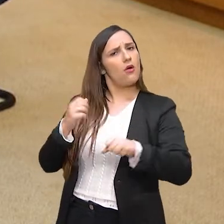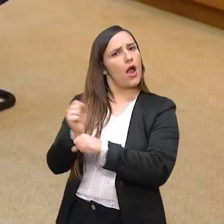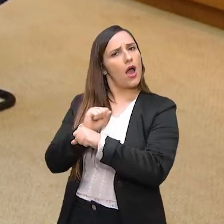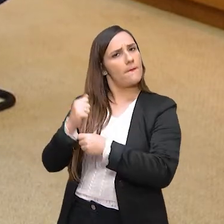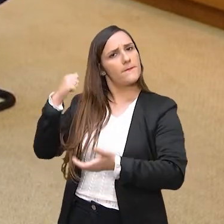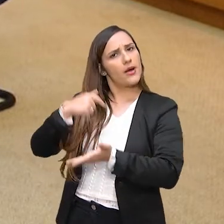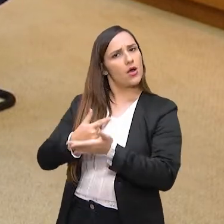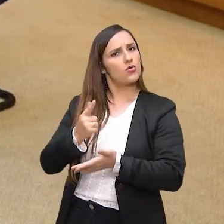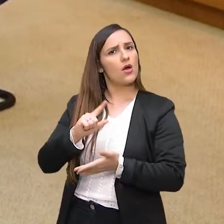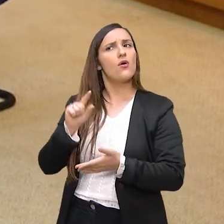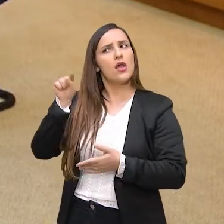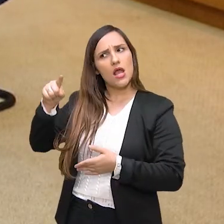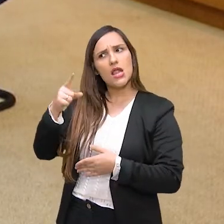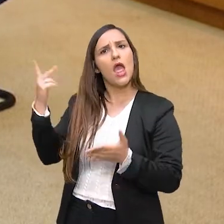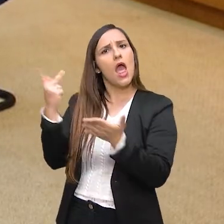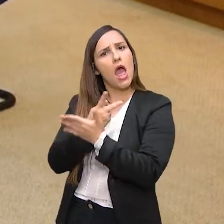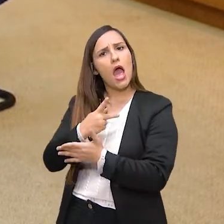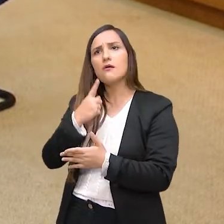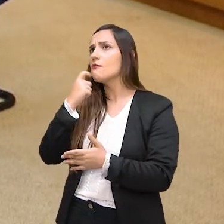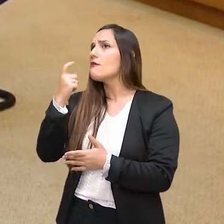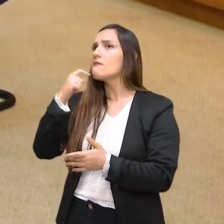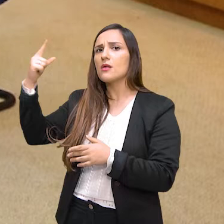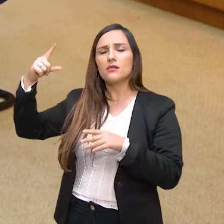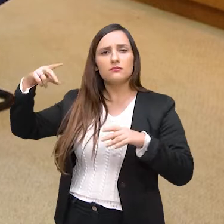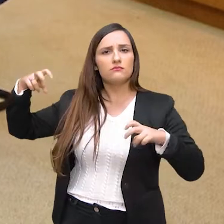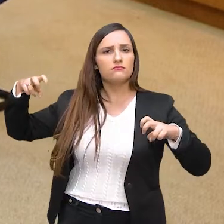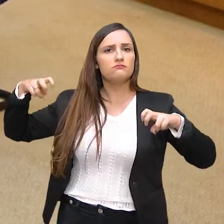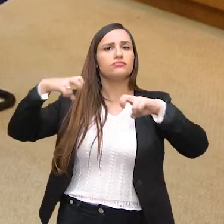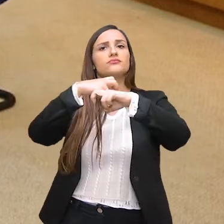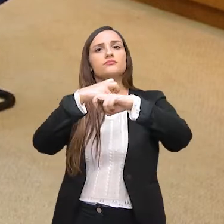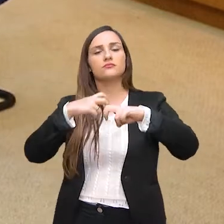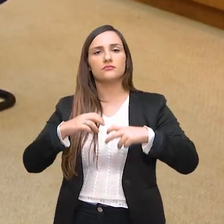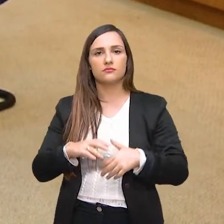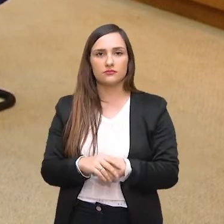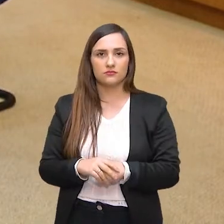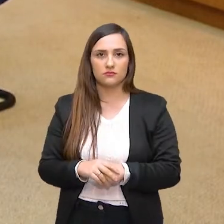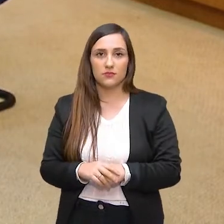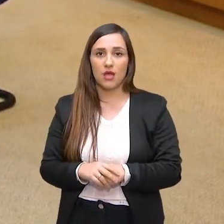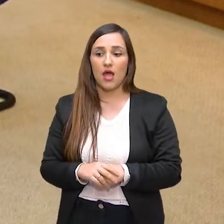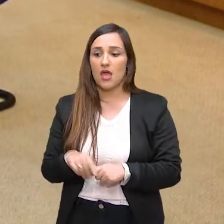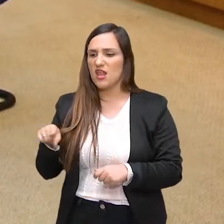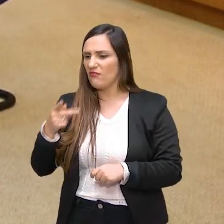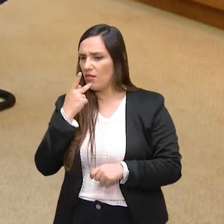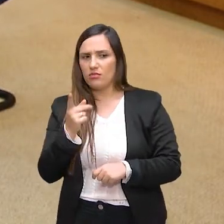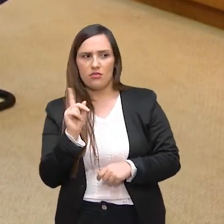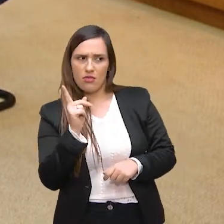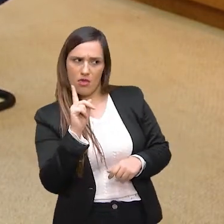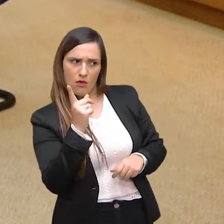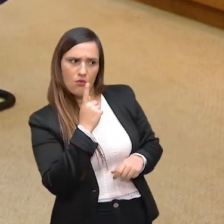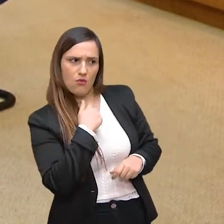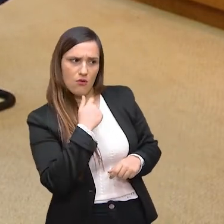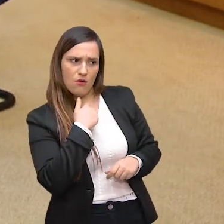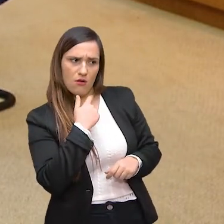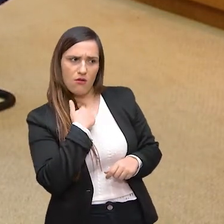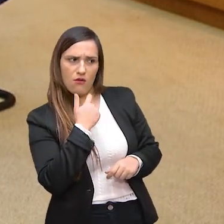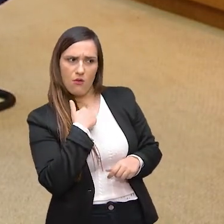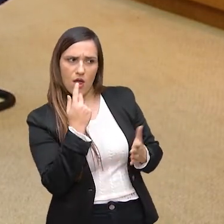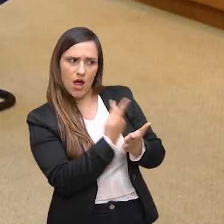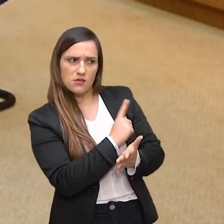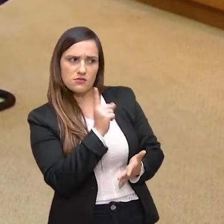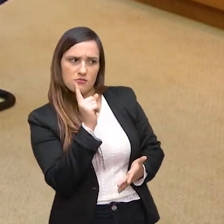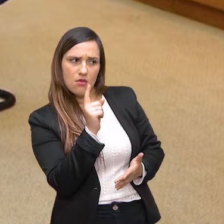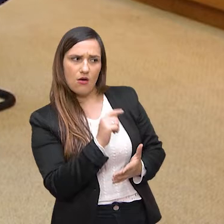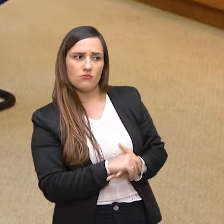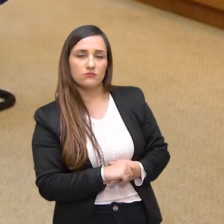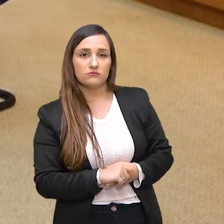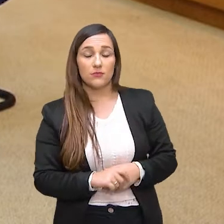cara bateu no teu carro e cruzou com o sinal vermelho. O réu vem e diz, não, eu não cruzei com o sinal vermelho, quem cruzou com o sinal vermelho foi ele. E o